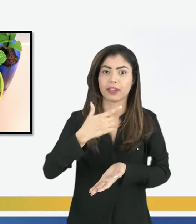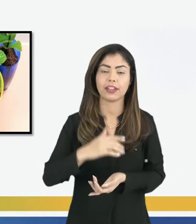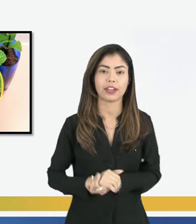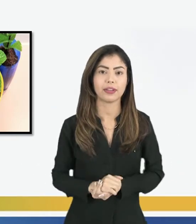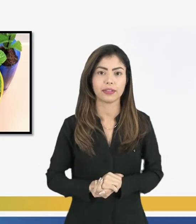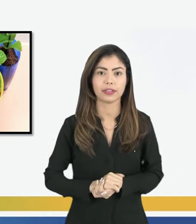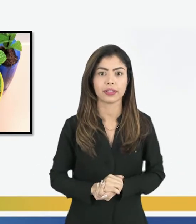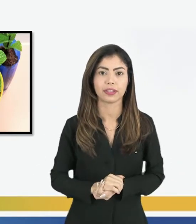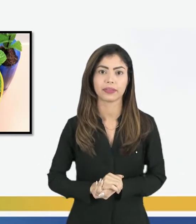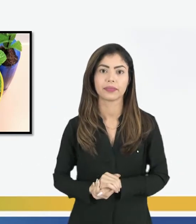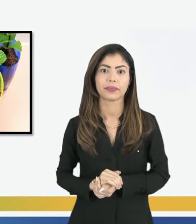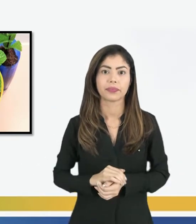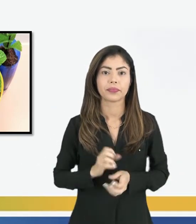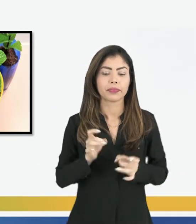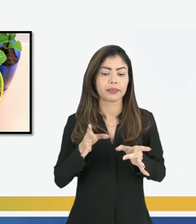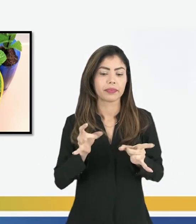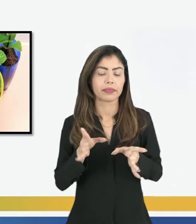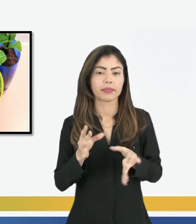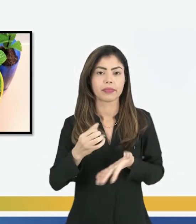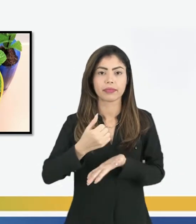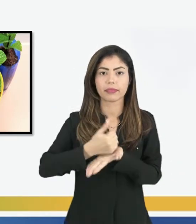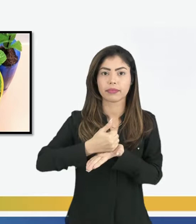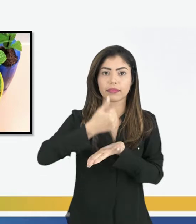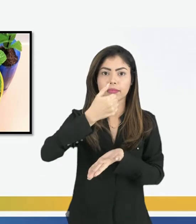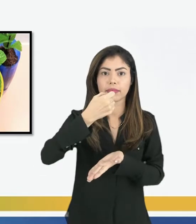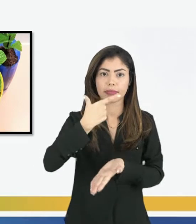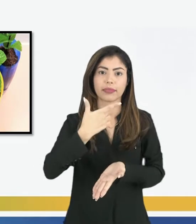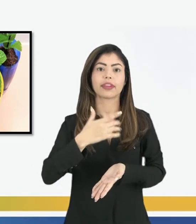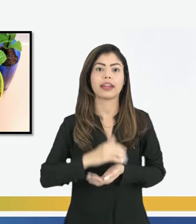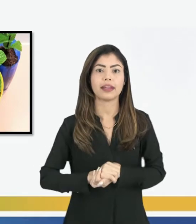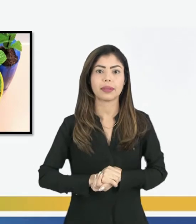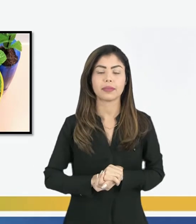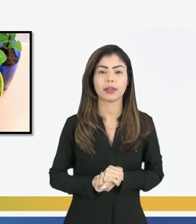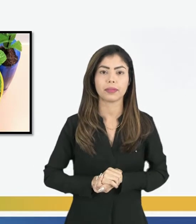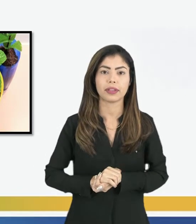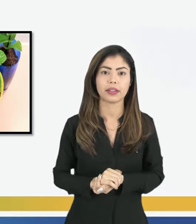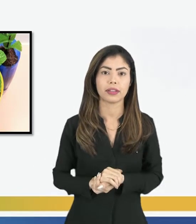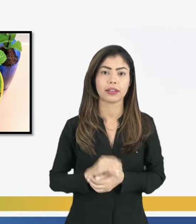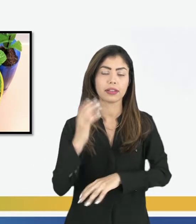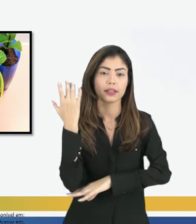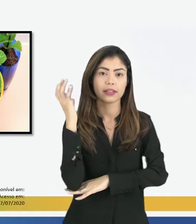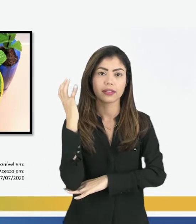em drogarias, são fabricados a partir de alguma planta, certo?